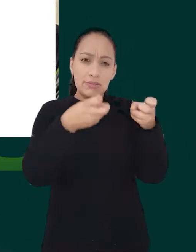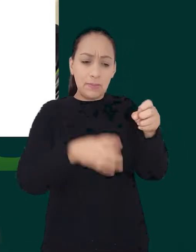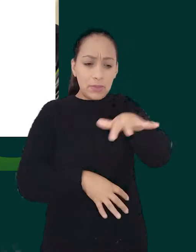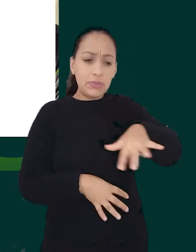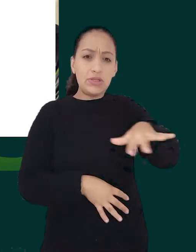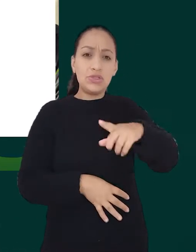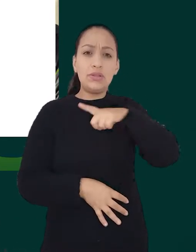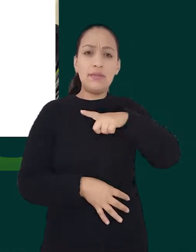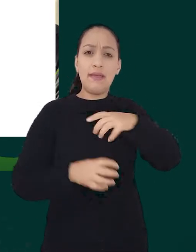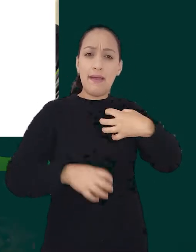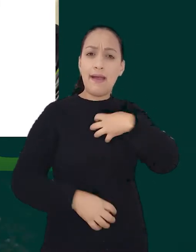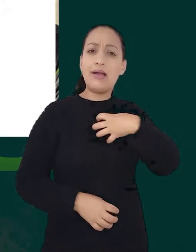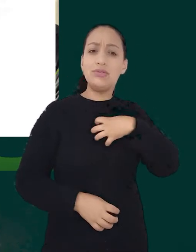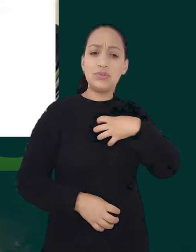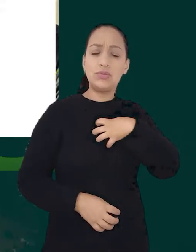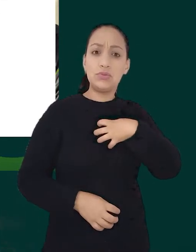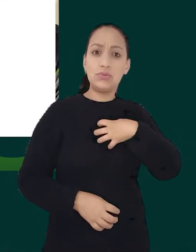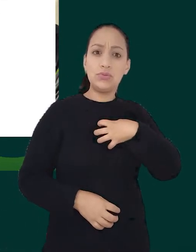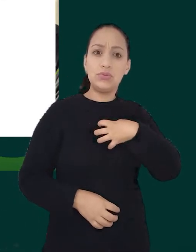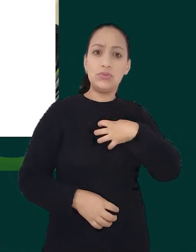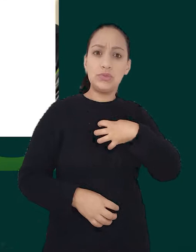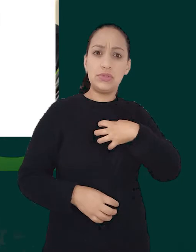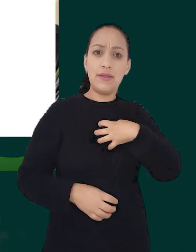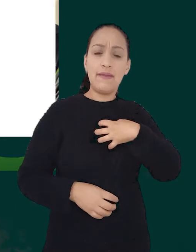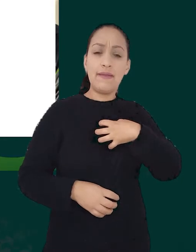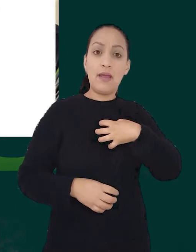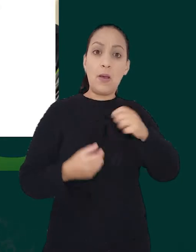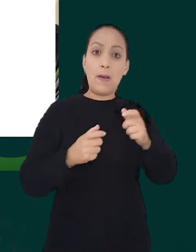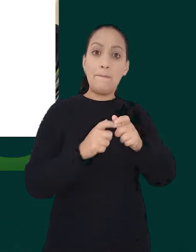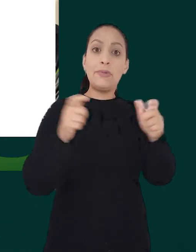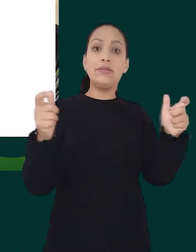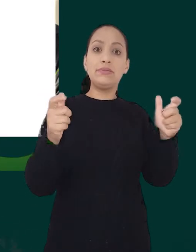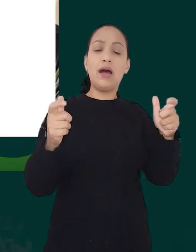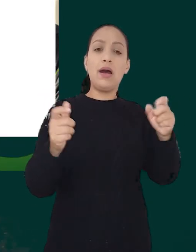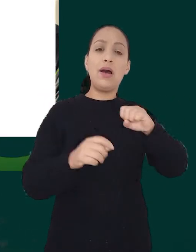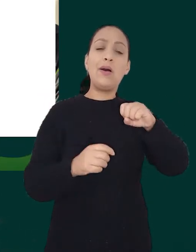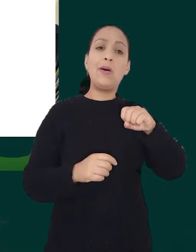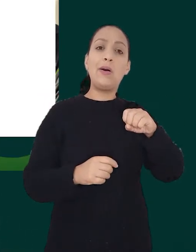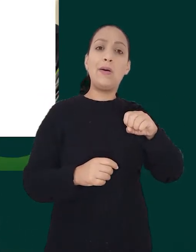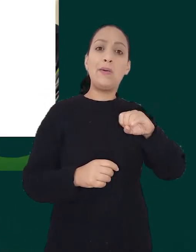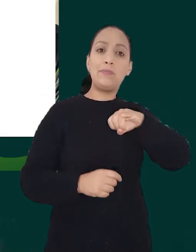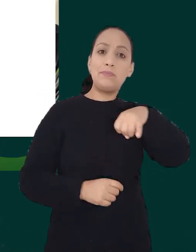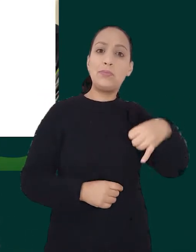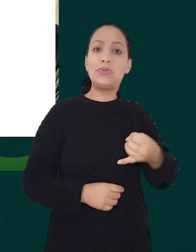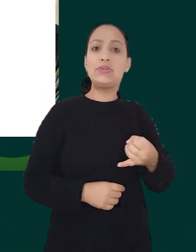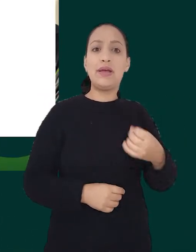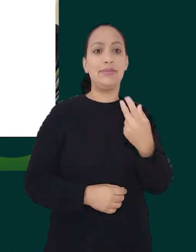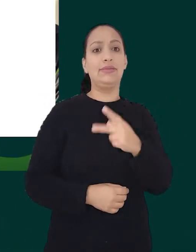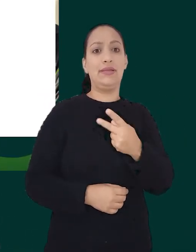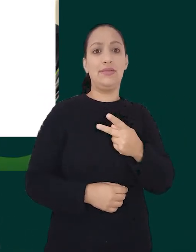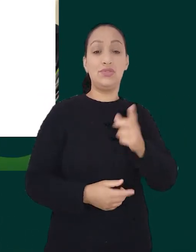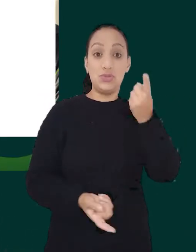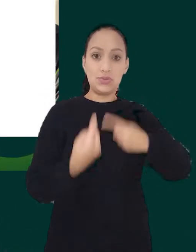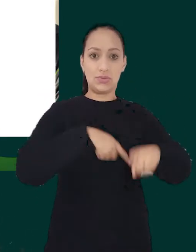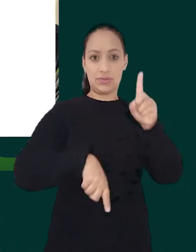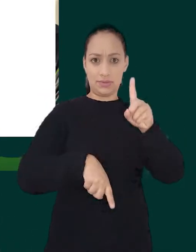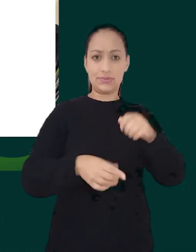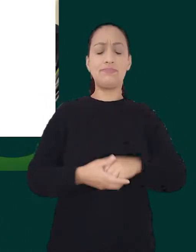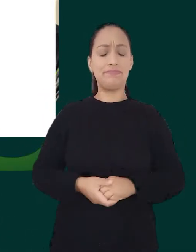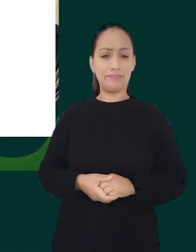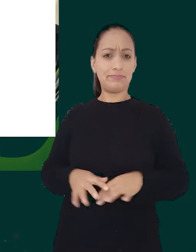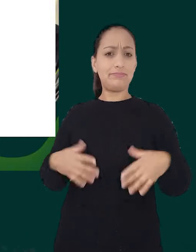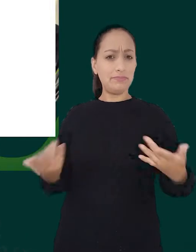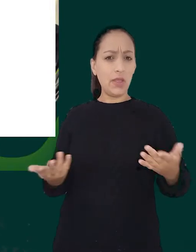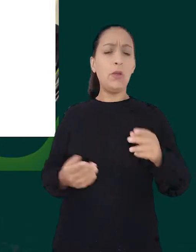que maximizam suas chances de sucesso. Bueno, o